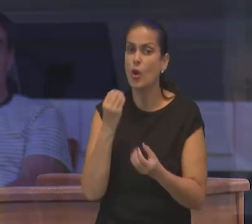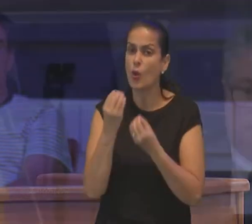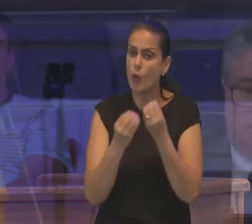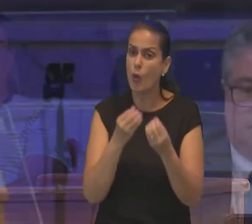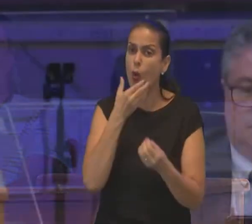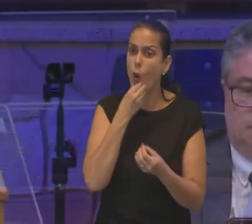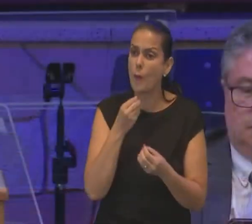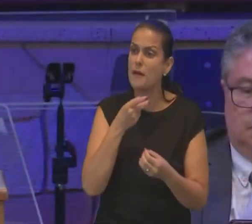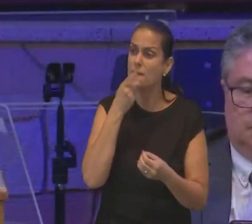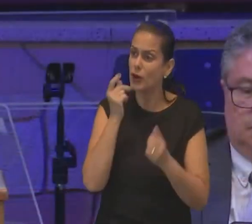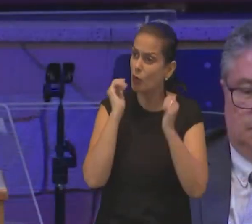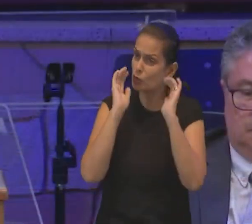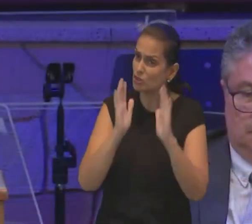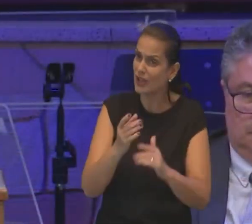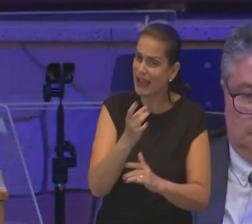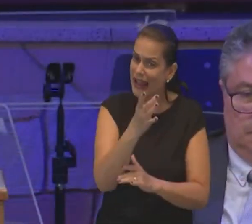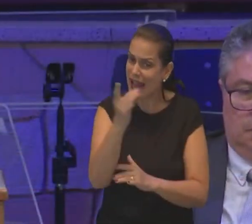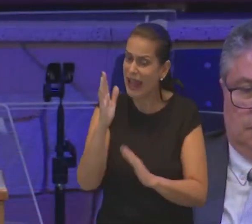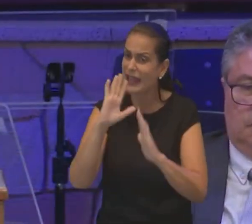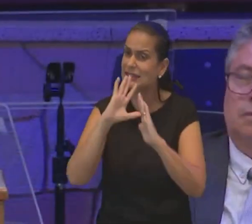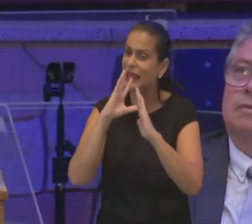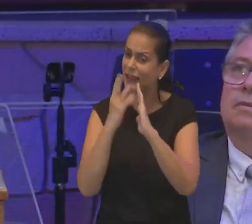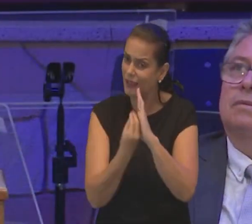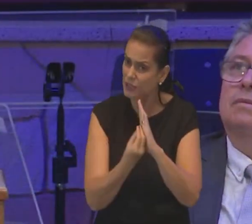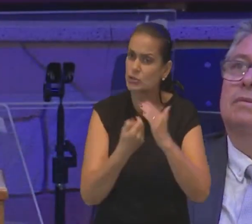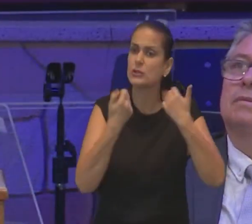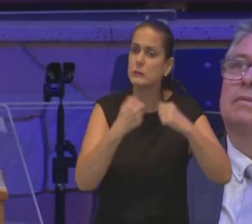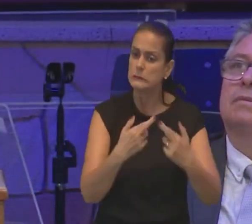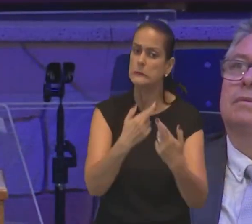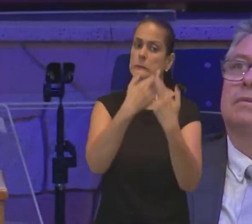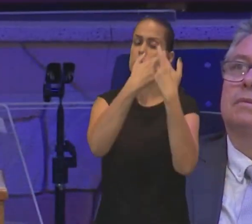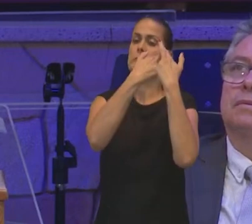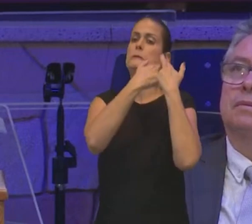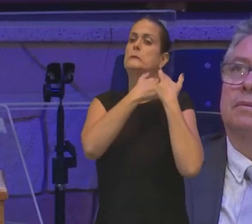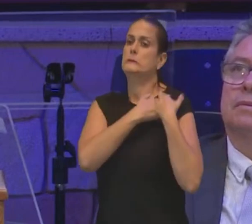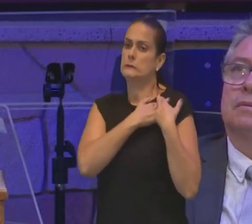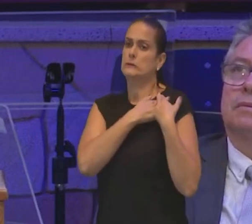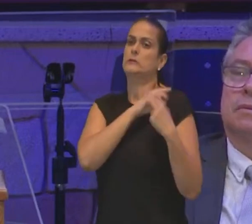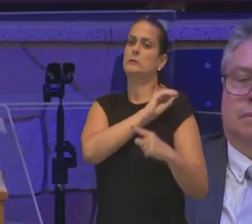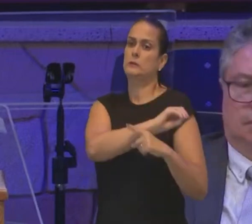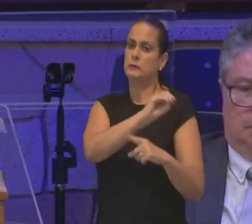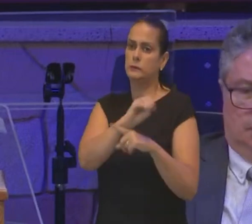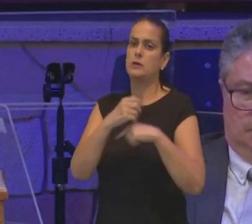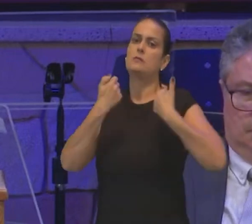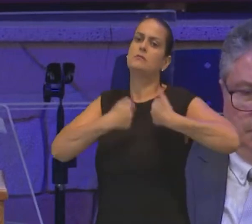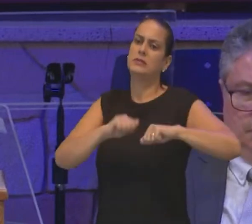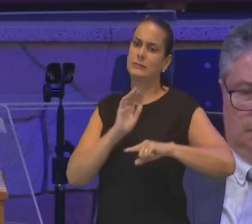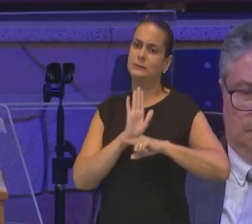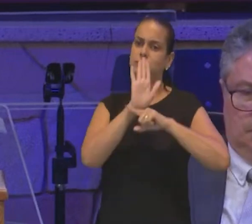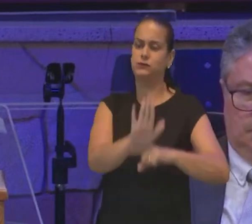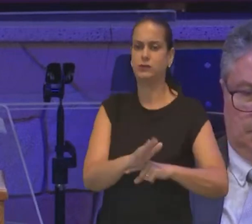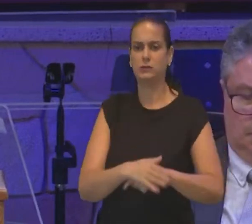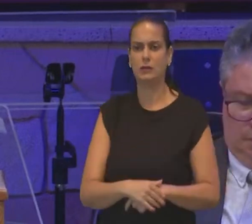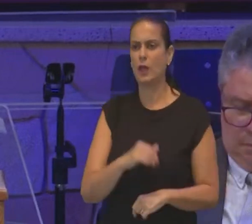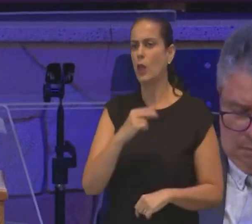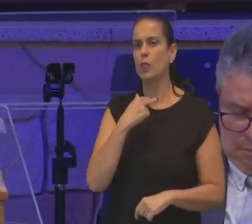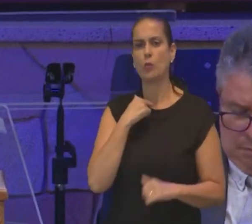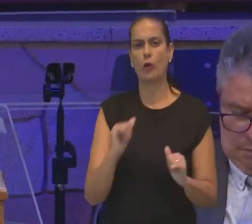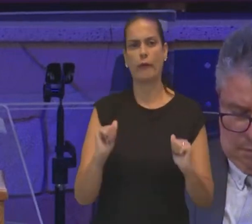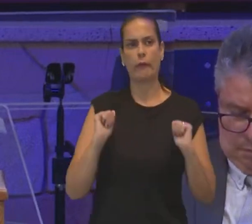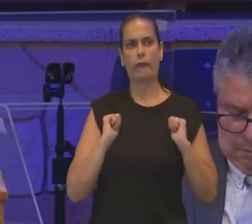Diógenes falou, cada igreja tem que abraçar uma unidade dessa. Não dá para ficar de